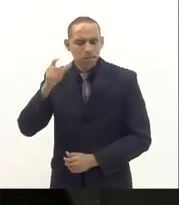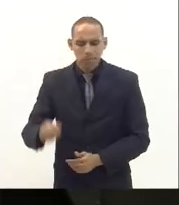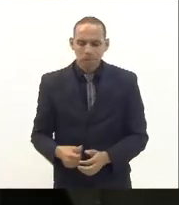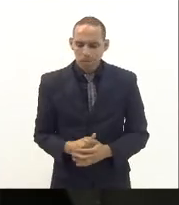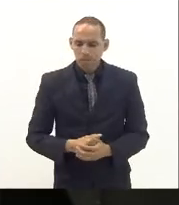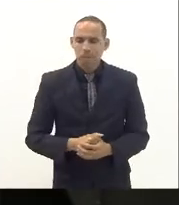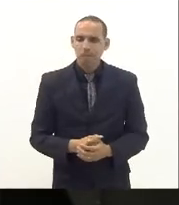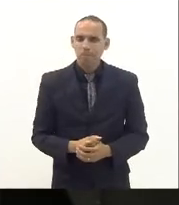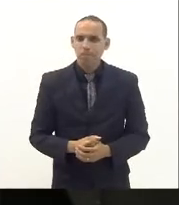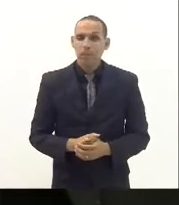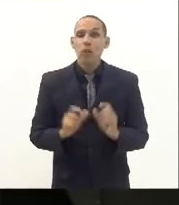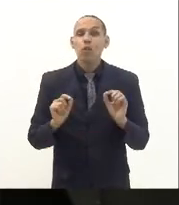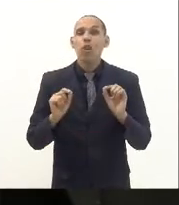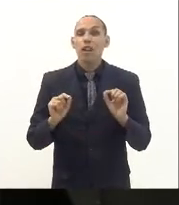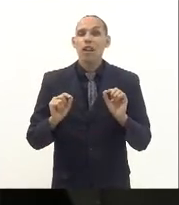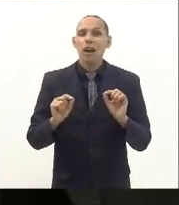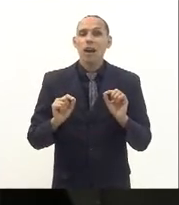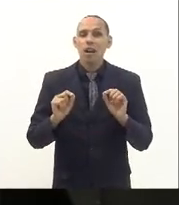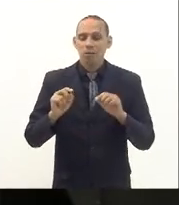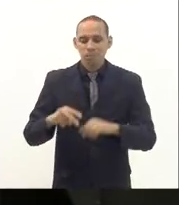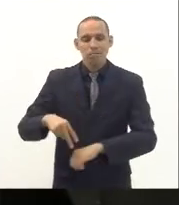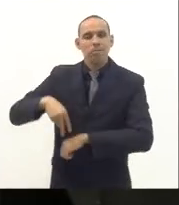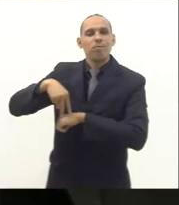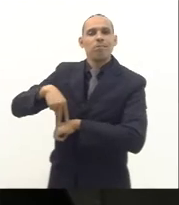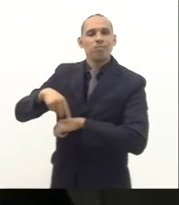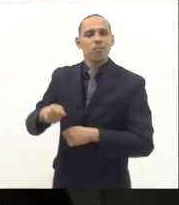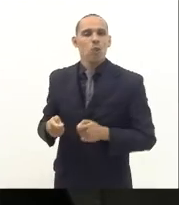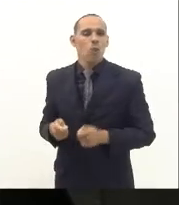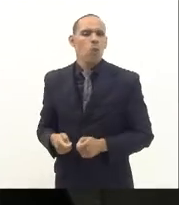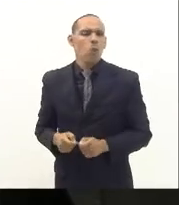que nos insurgimos fortemente